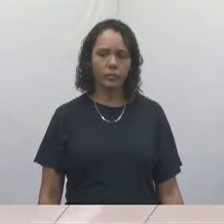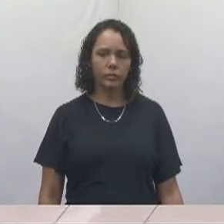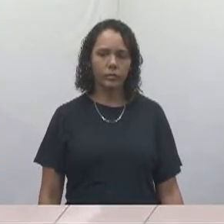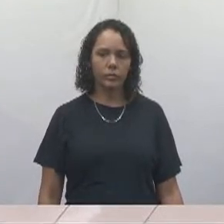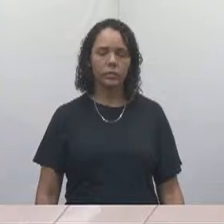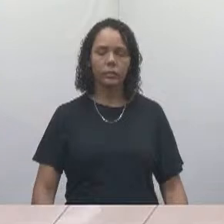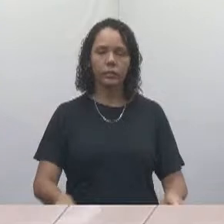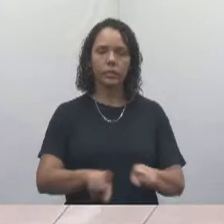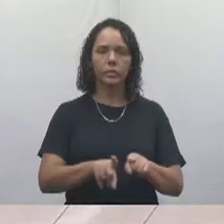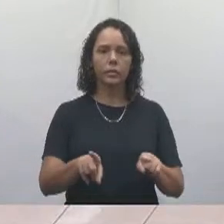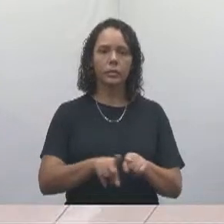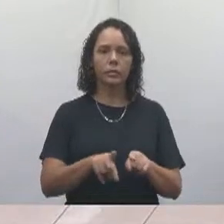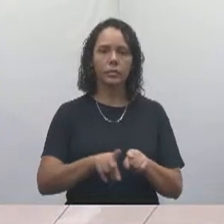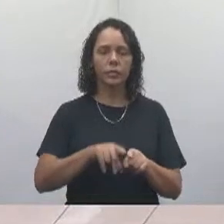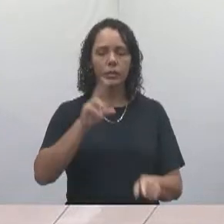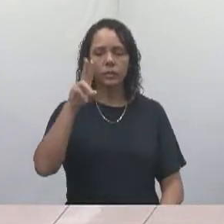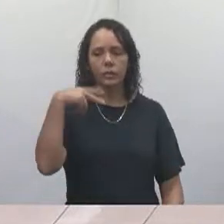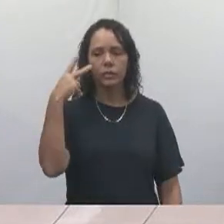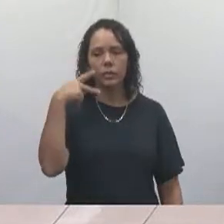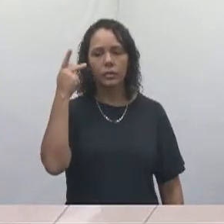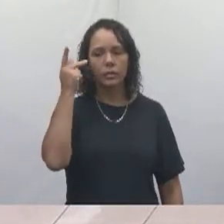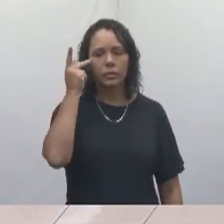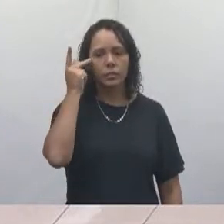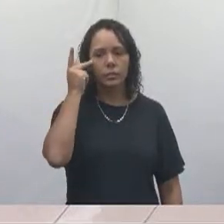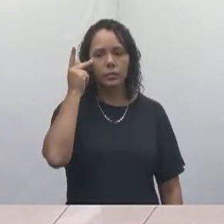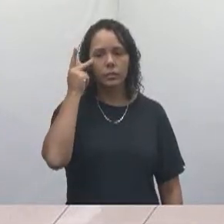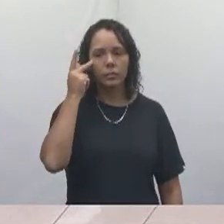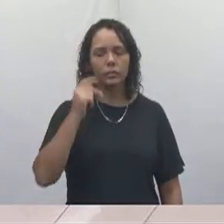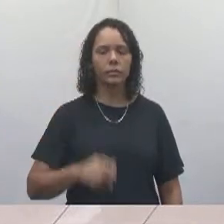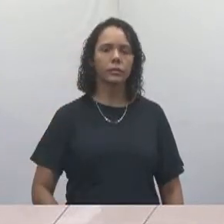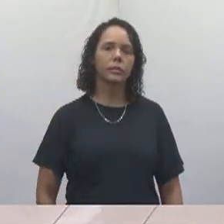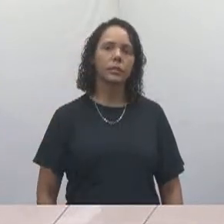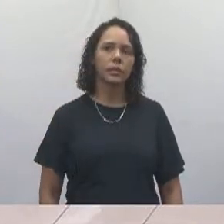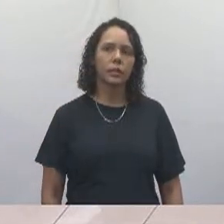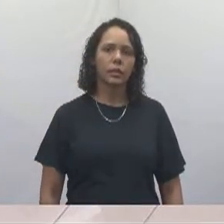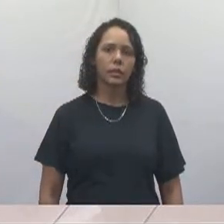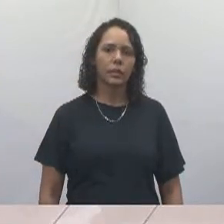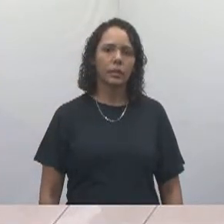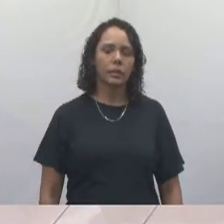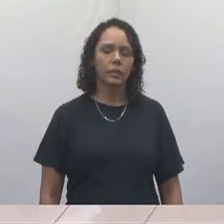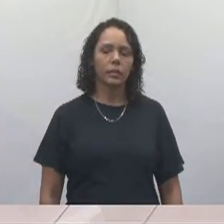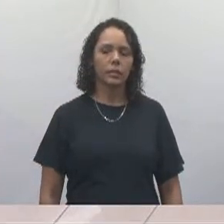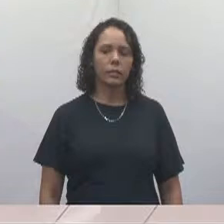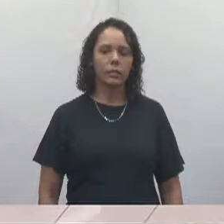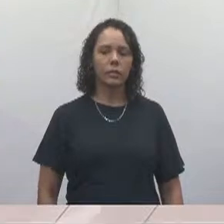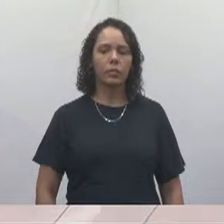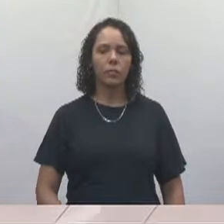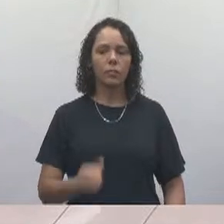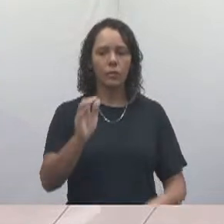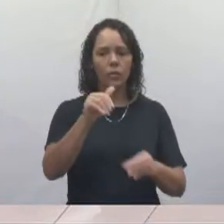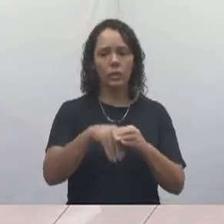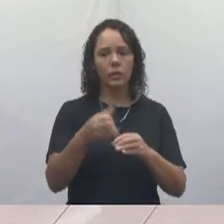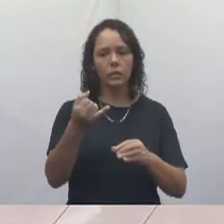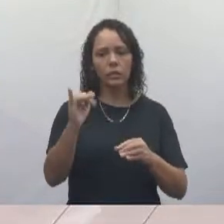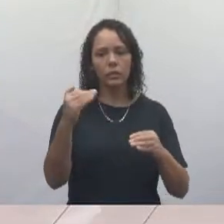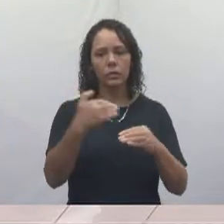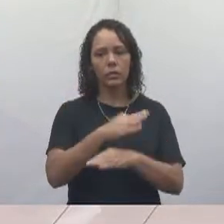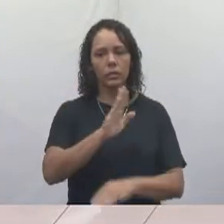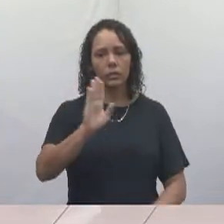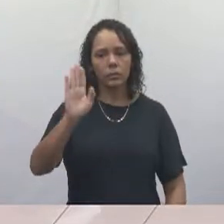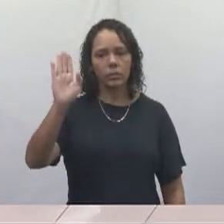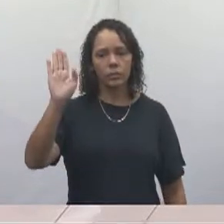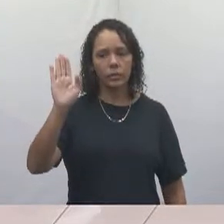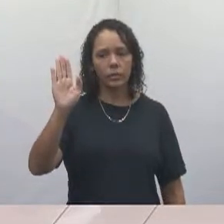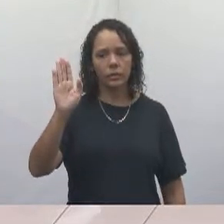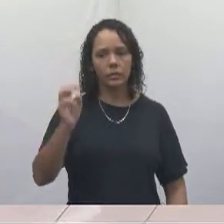E vereador Paulinho do Esporte. Requerimento número 2 de 2024 em votação. Os que forem contrários se manifestem levantando o